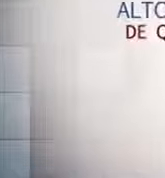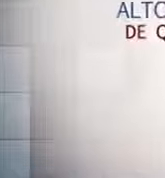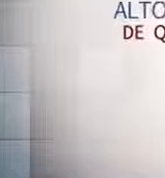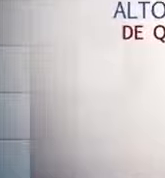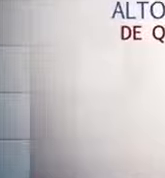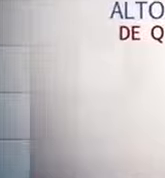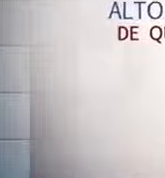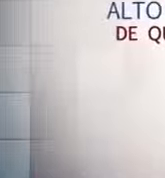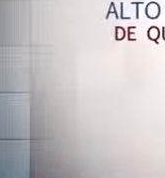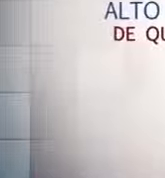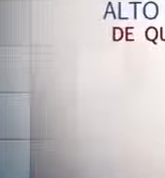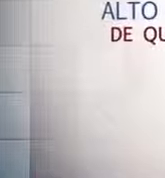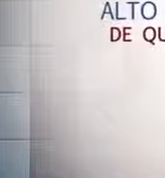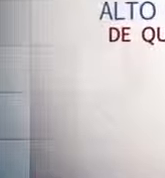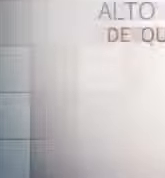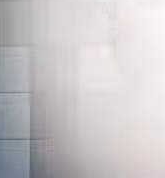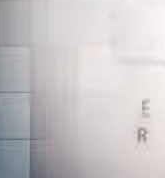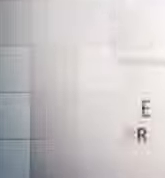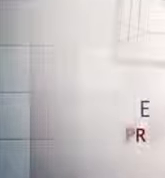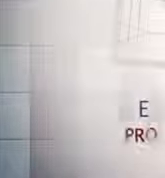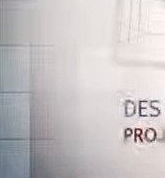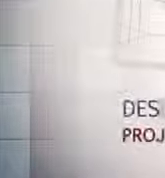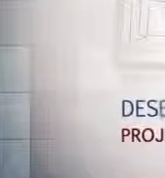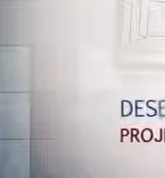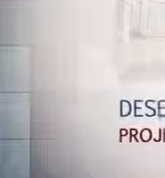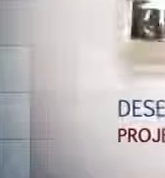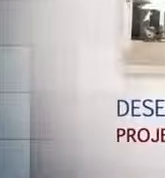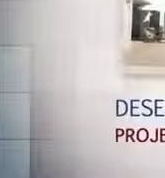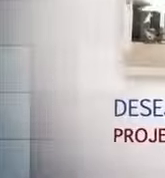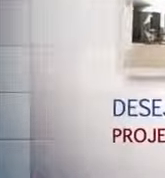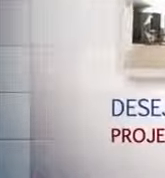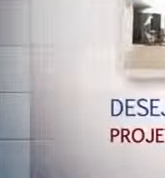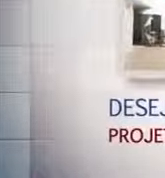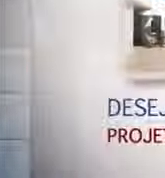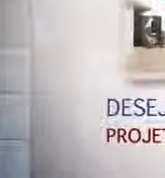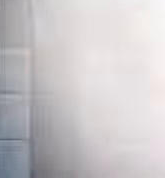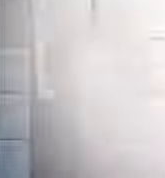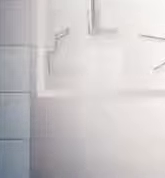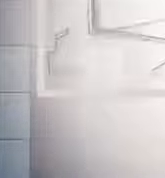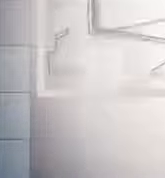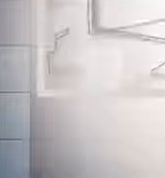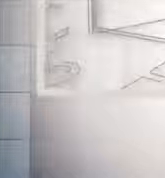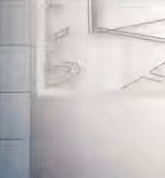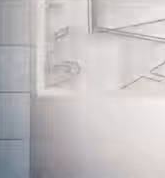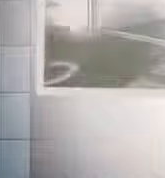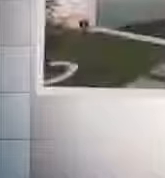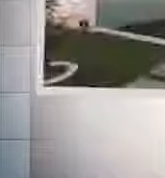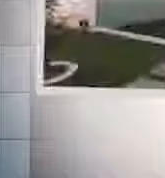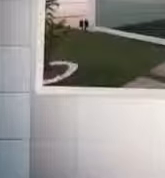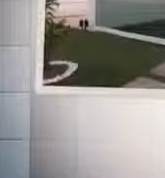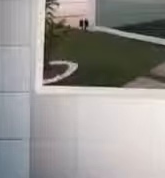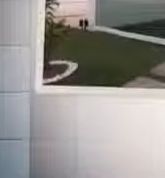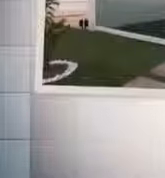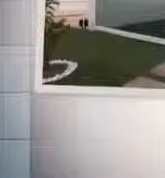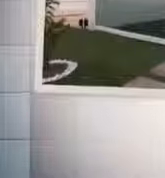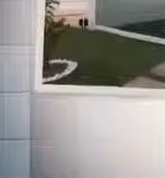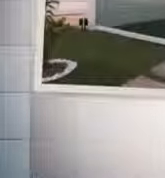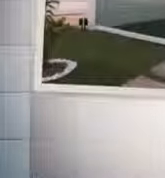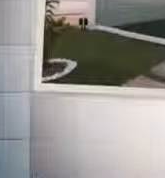deseja ter o mais alto padrão de qualidade e tornar o projeto dos seus sonhos realidade, com um acabamento impecável para sua casa ou